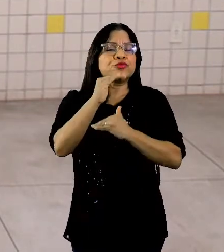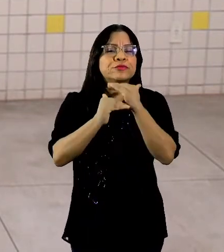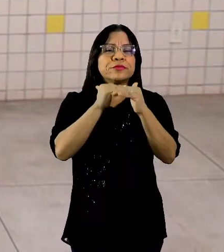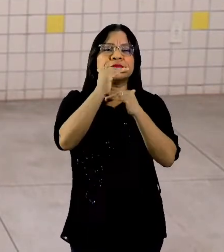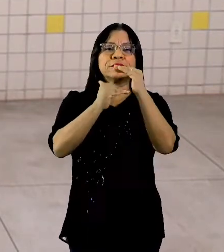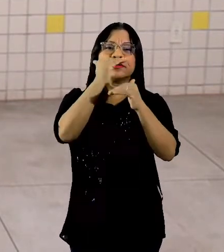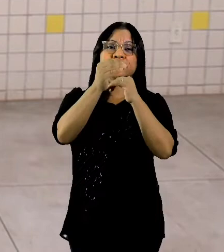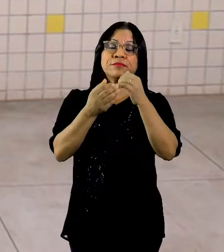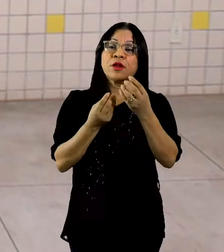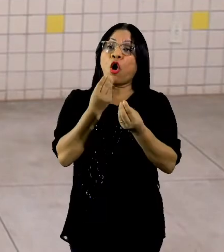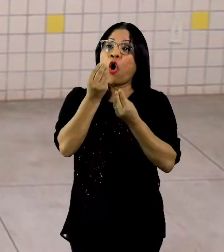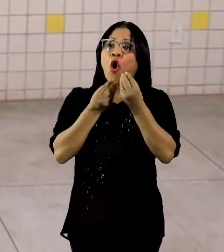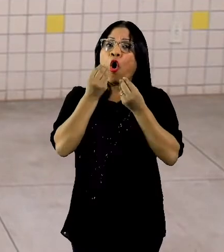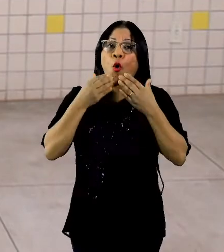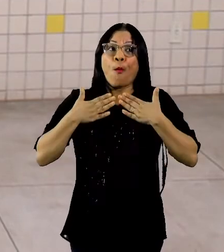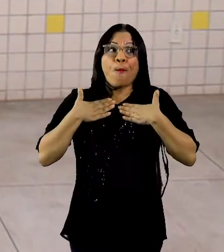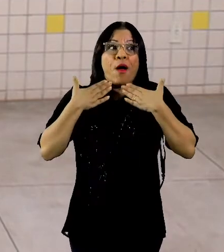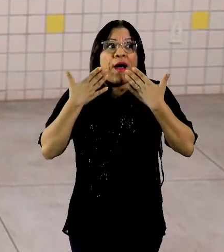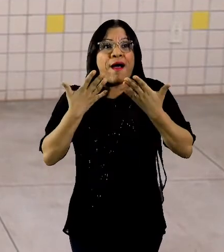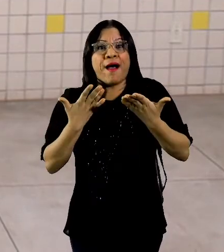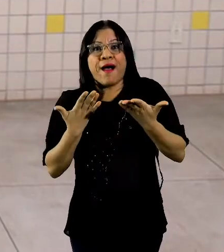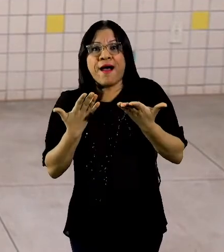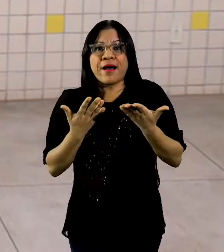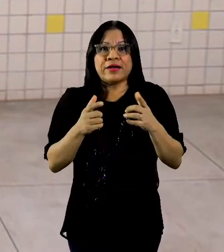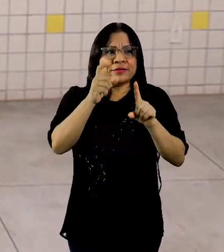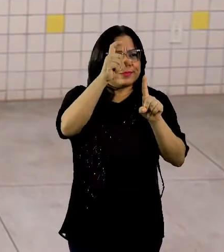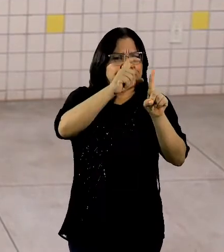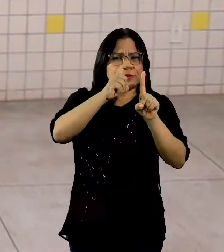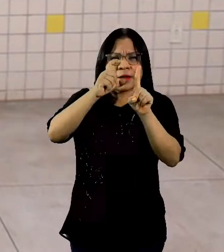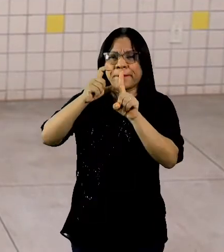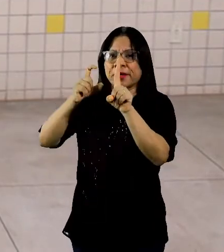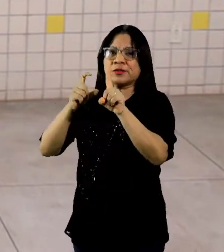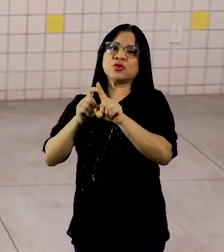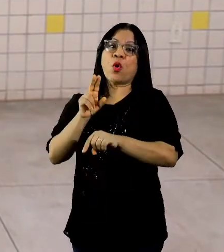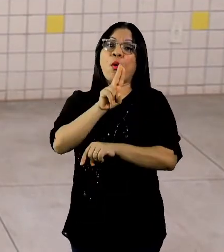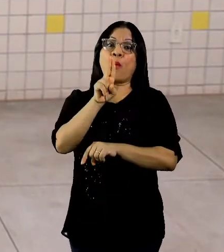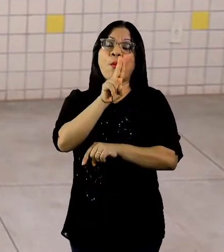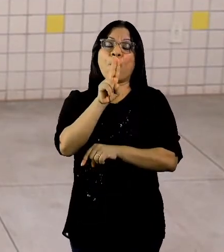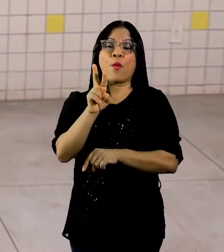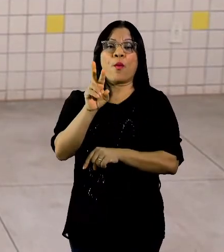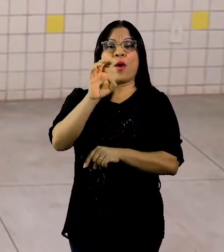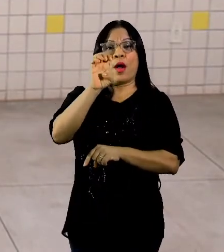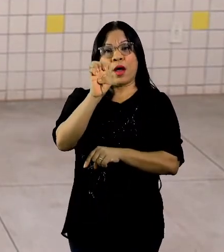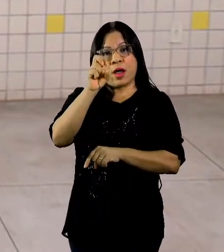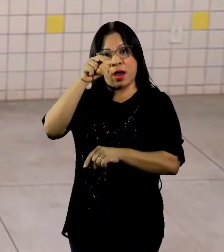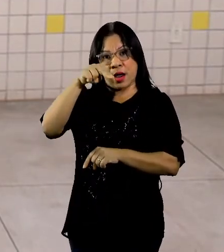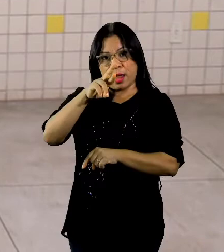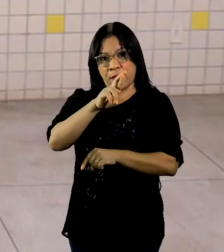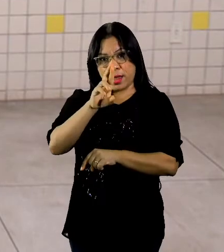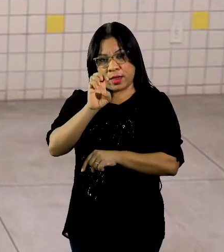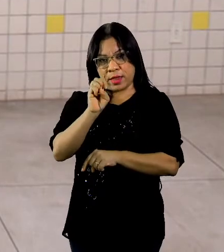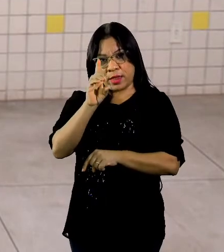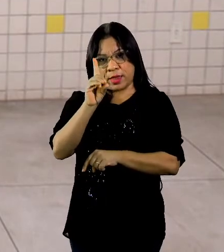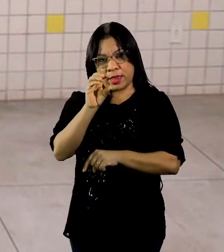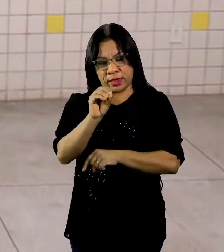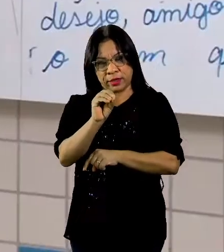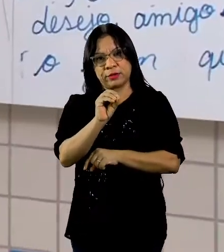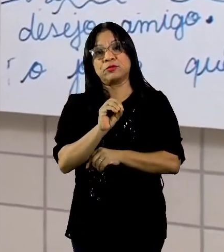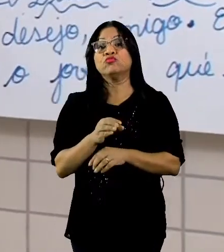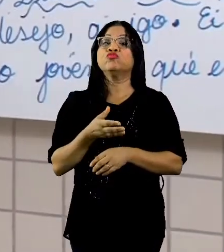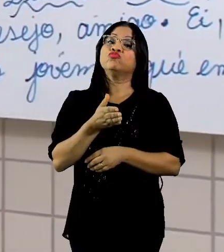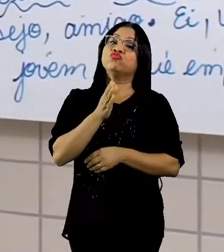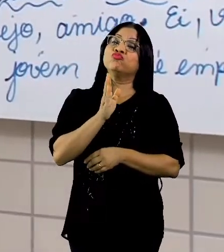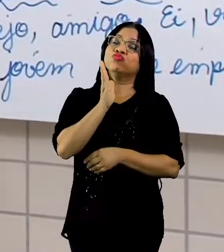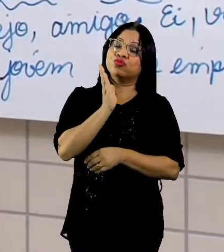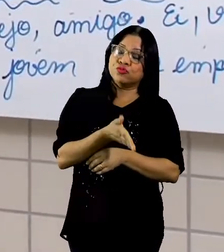ações das personagens nós chamamos de enredo. E quem narra a história? O narrador. Nós já identificamos